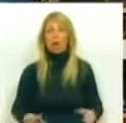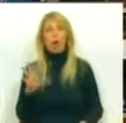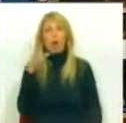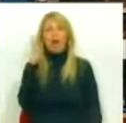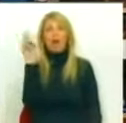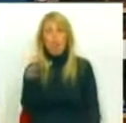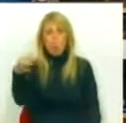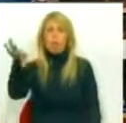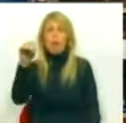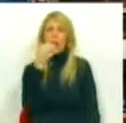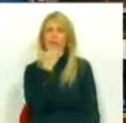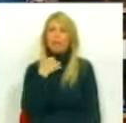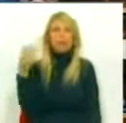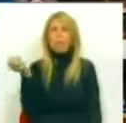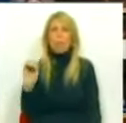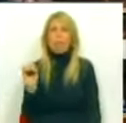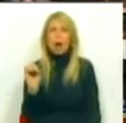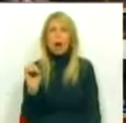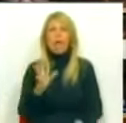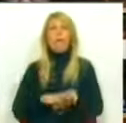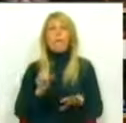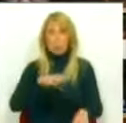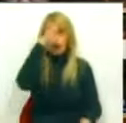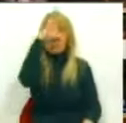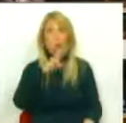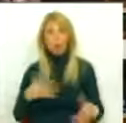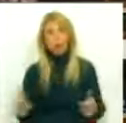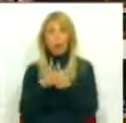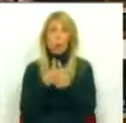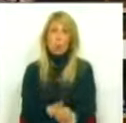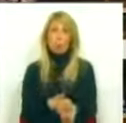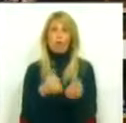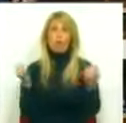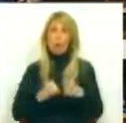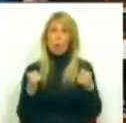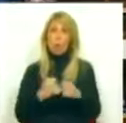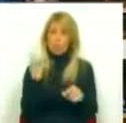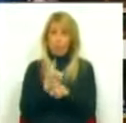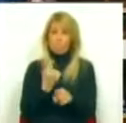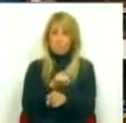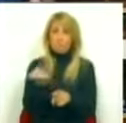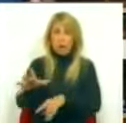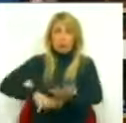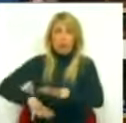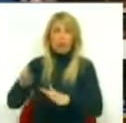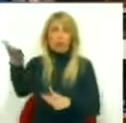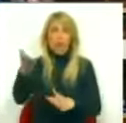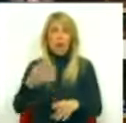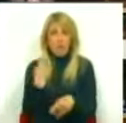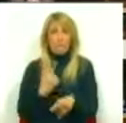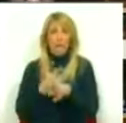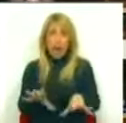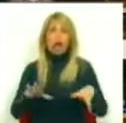ficar insatisfeito pelo facto do Governo estar a cumprir o acordo que eles mesmos firmaram e que eles mesmos